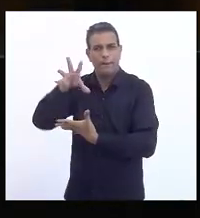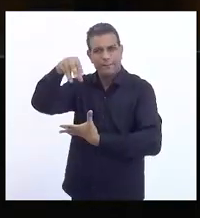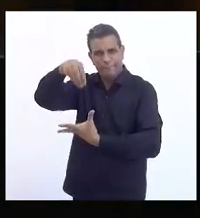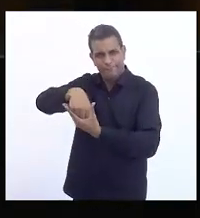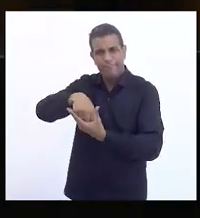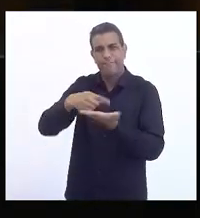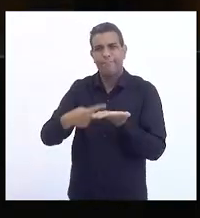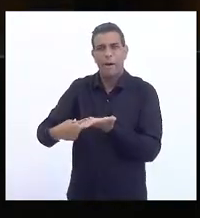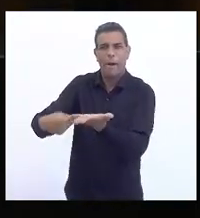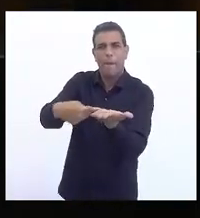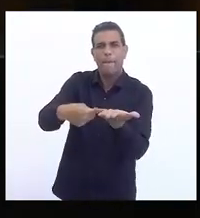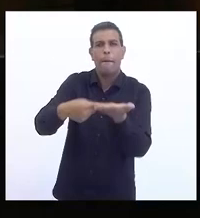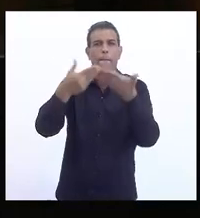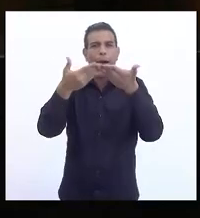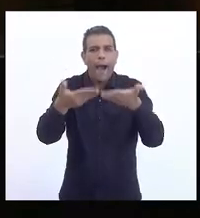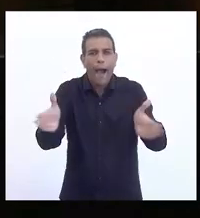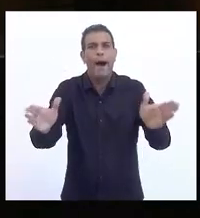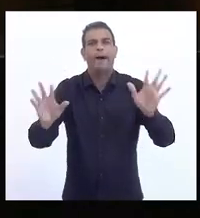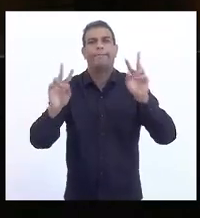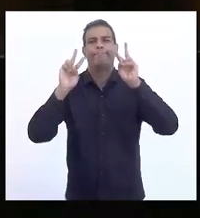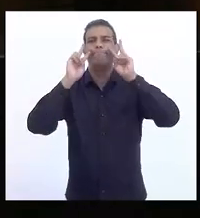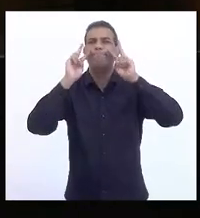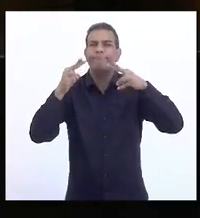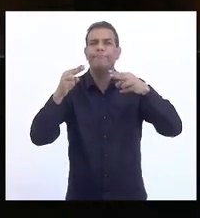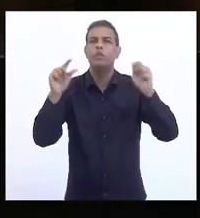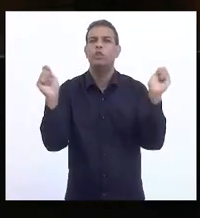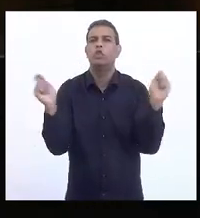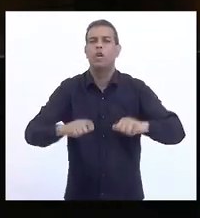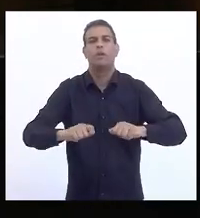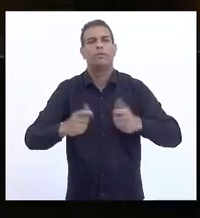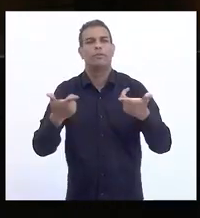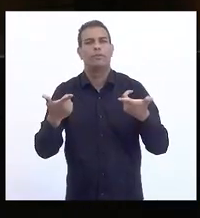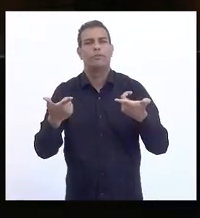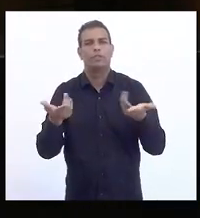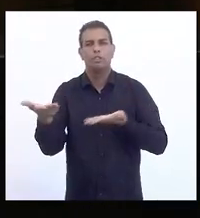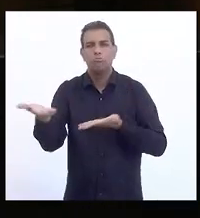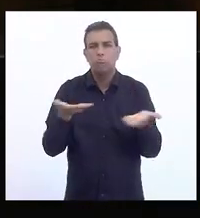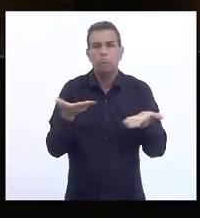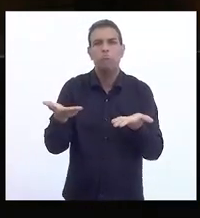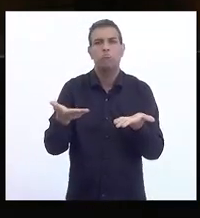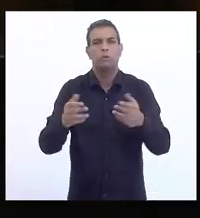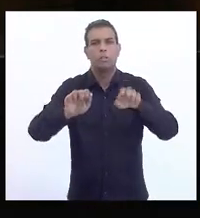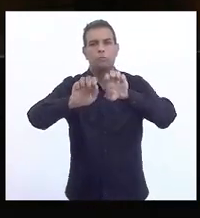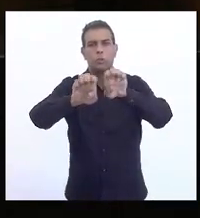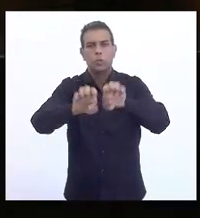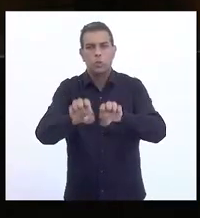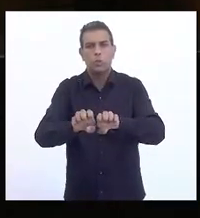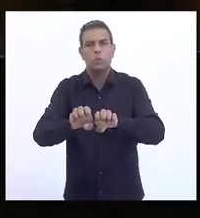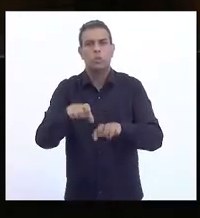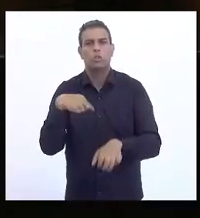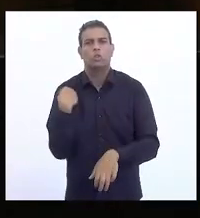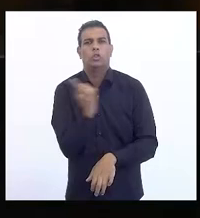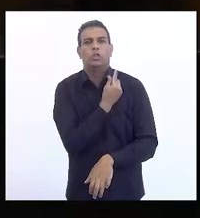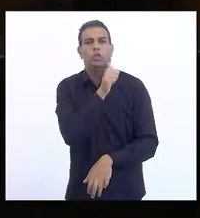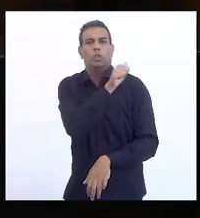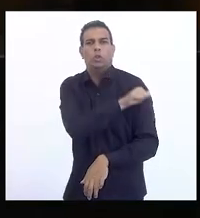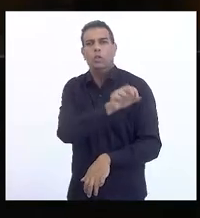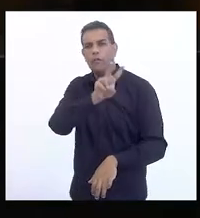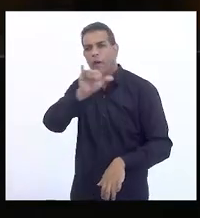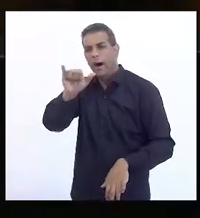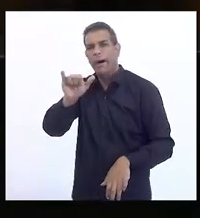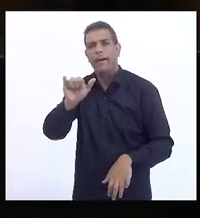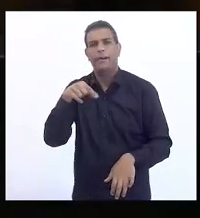da concessão é uma ampliação ainda maior de saneamento e de infraestrutura que o Rio de Janeiro ainda vai fazer.